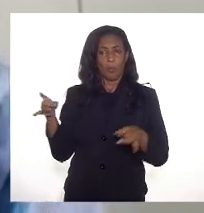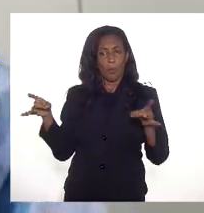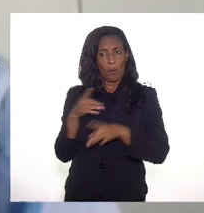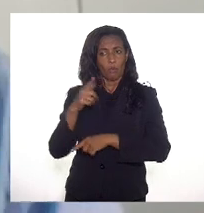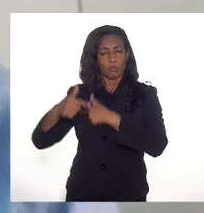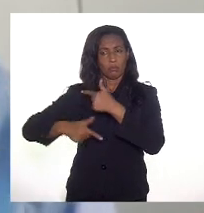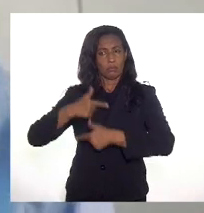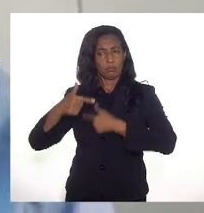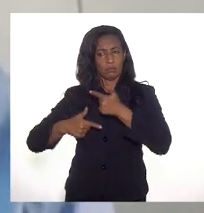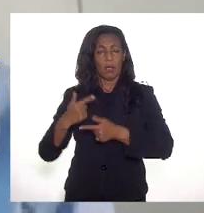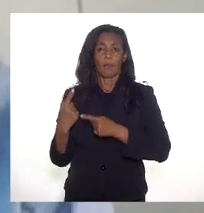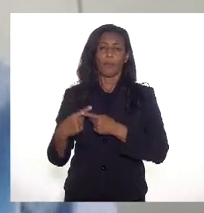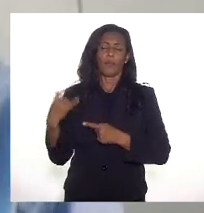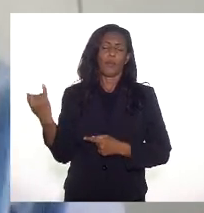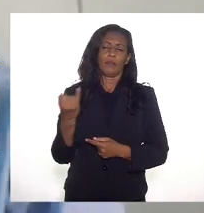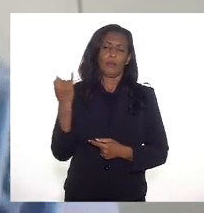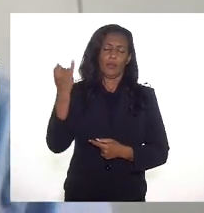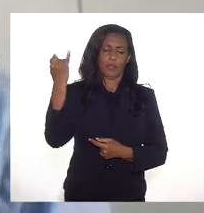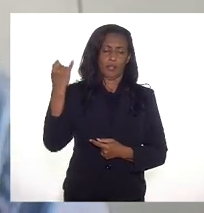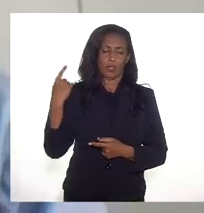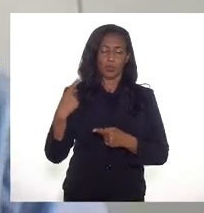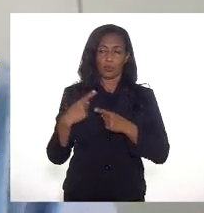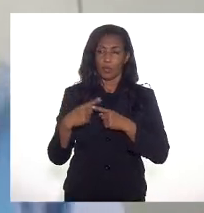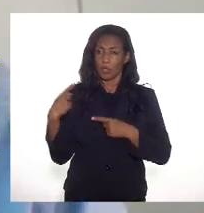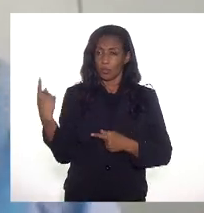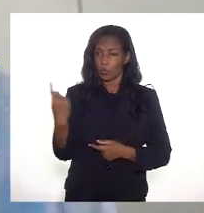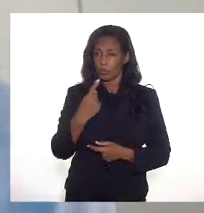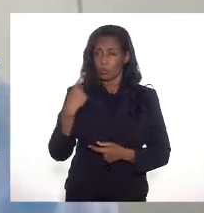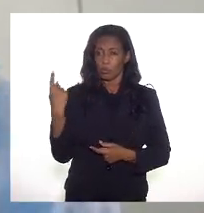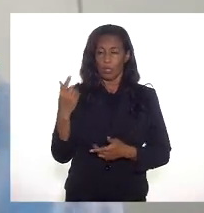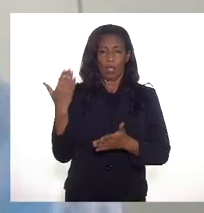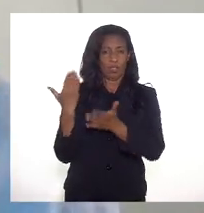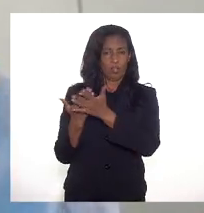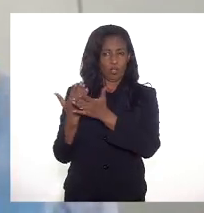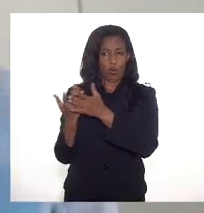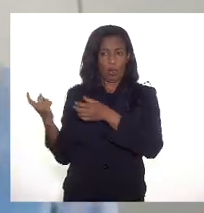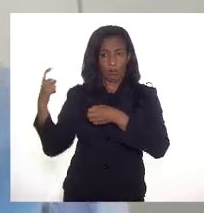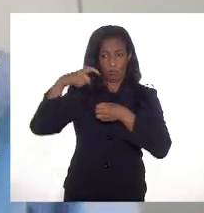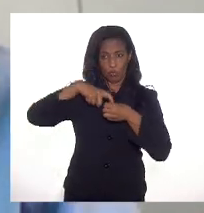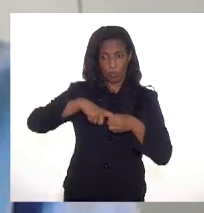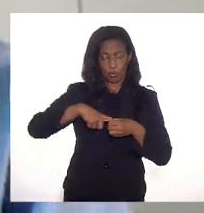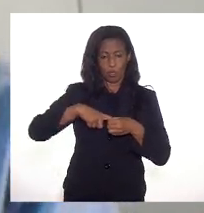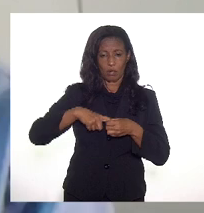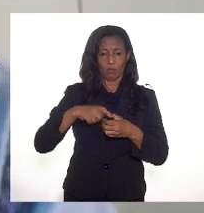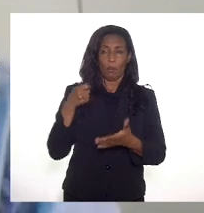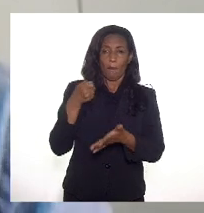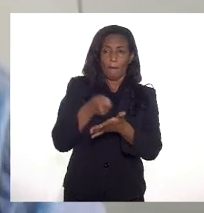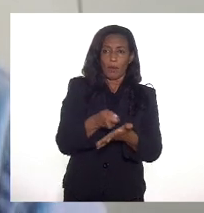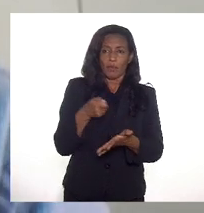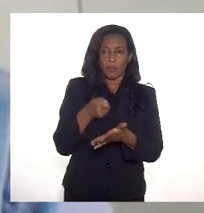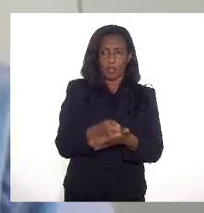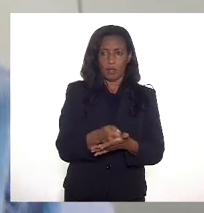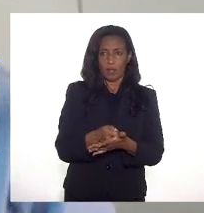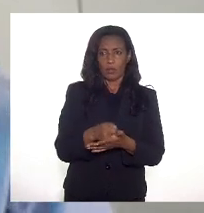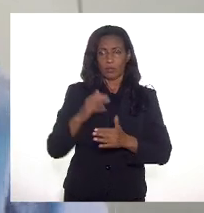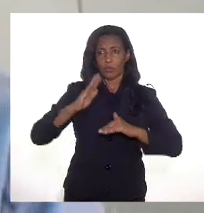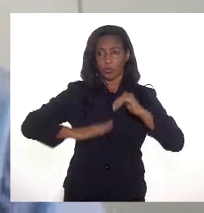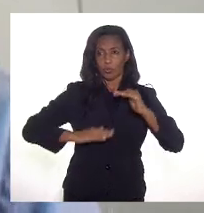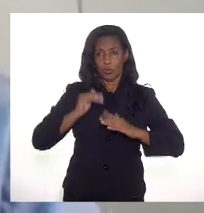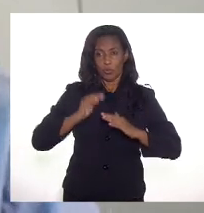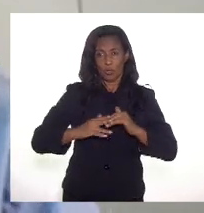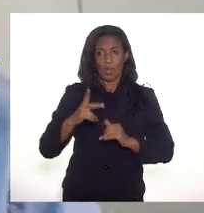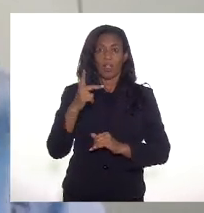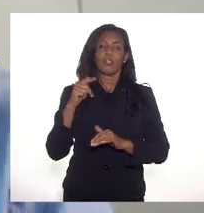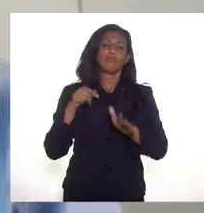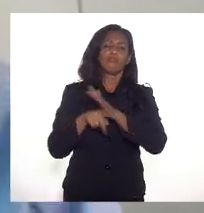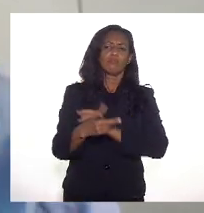isso é importante? Porque todas as redes que estão voltando com as aulas presenciais estão pressionando os profissionais de educação a voltar sem estar